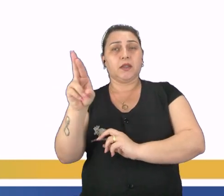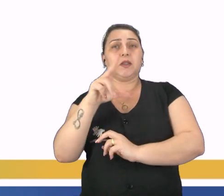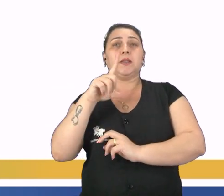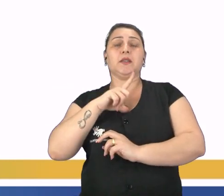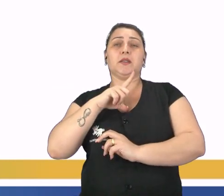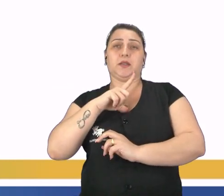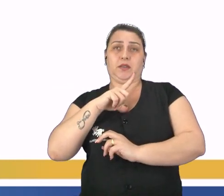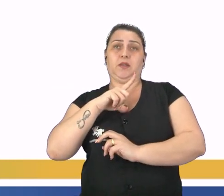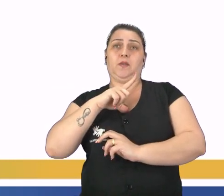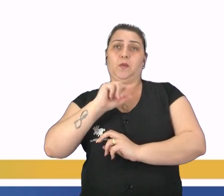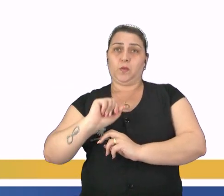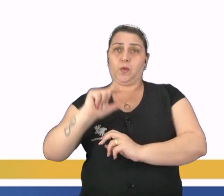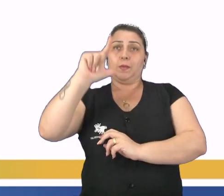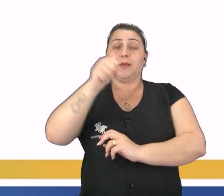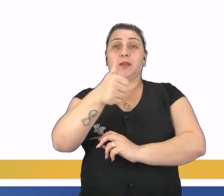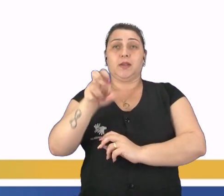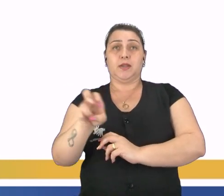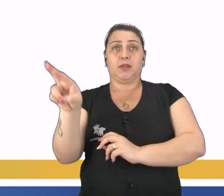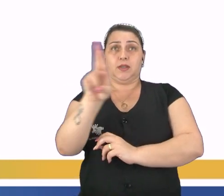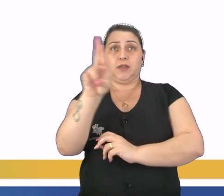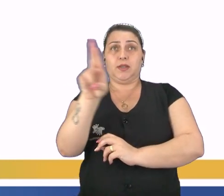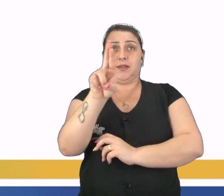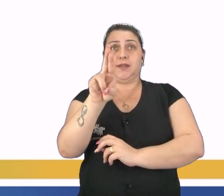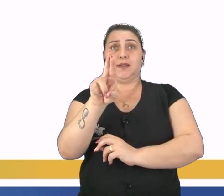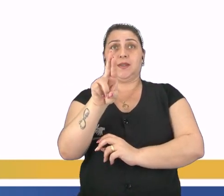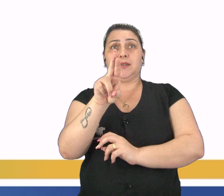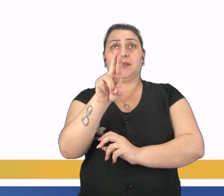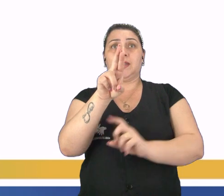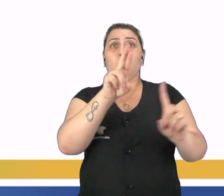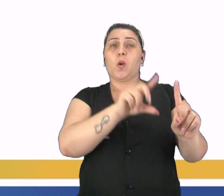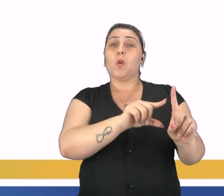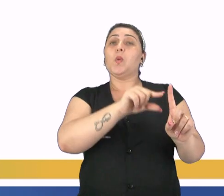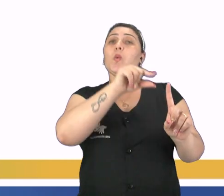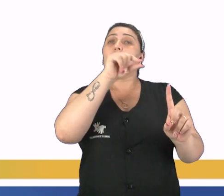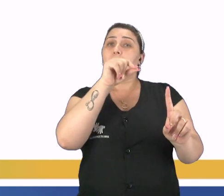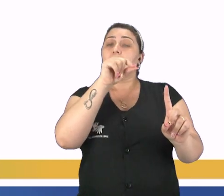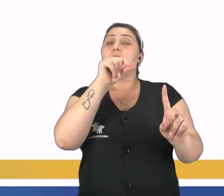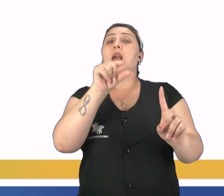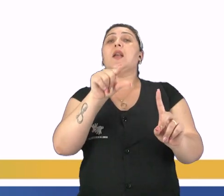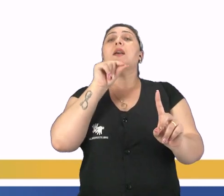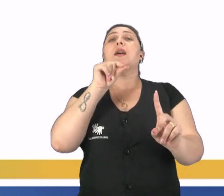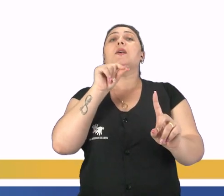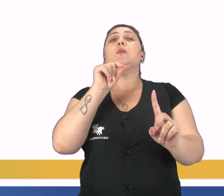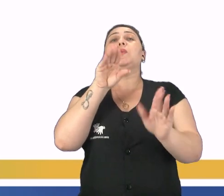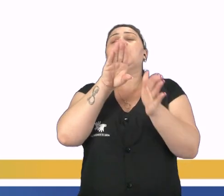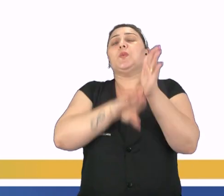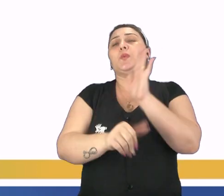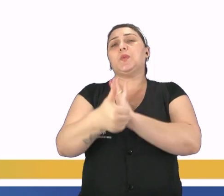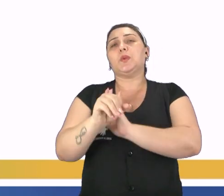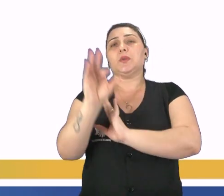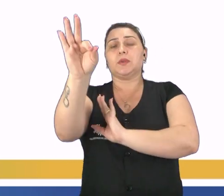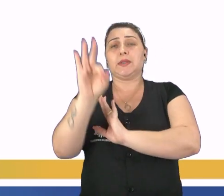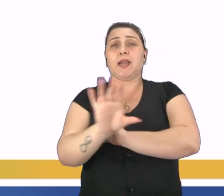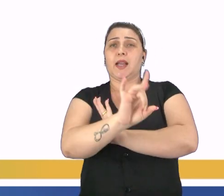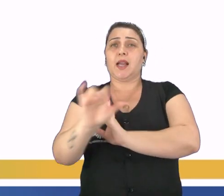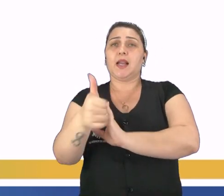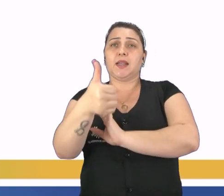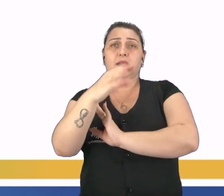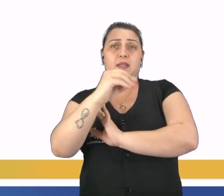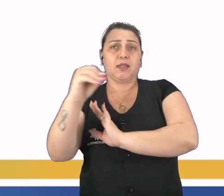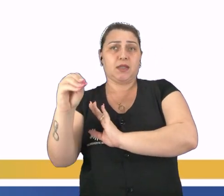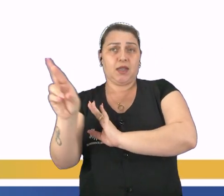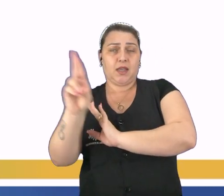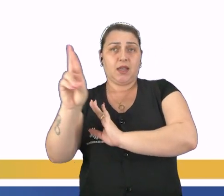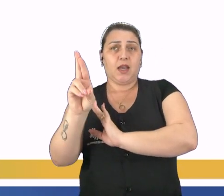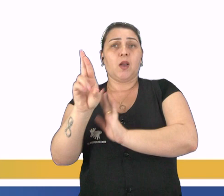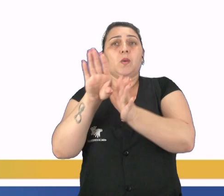um acréscimo de R$15. O cliente recebeu um desconto de 10%. Significa que em cada R$100 foi dado um